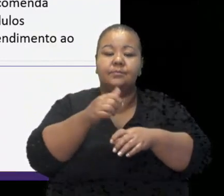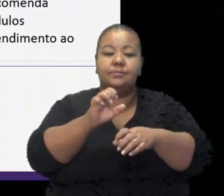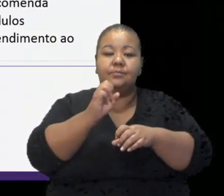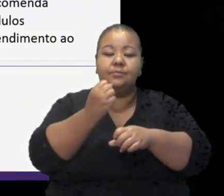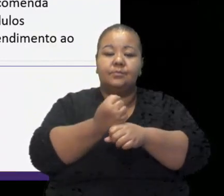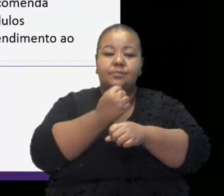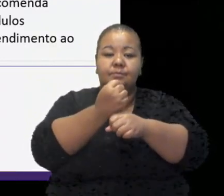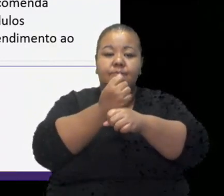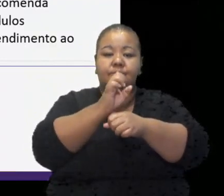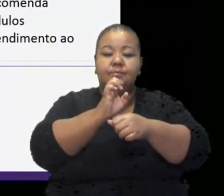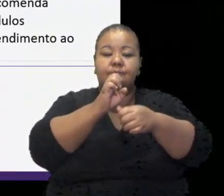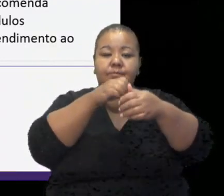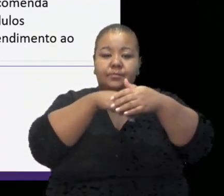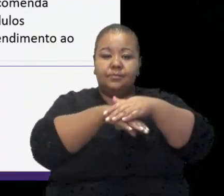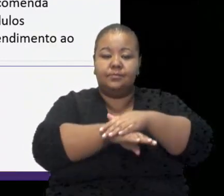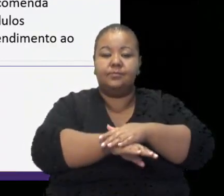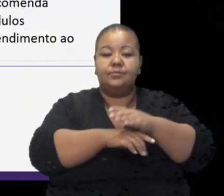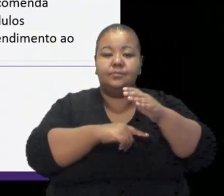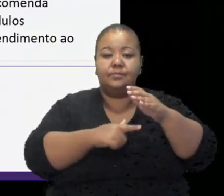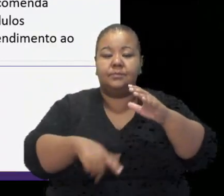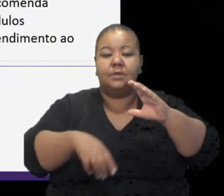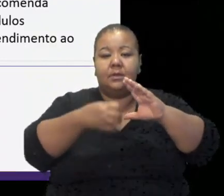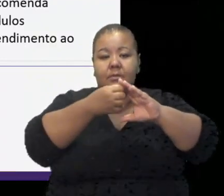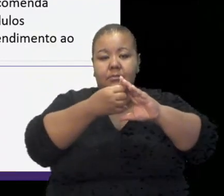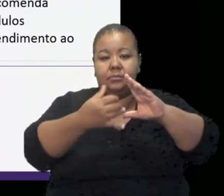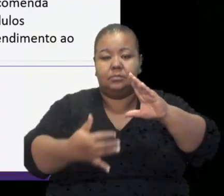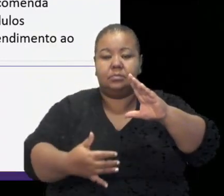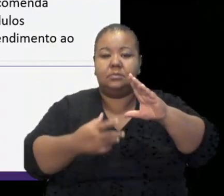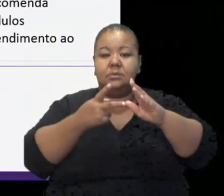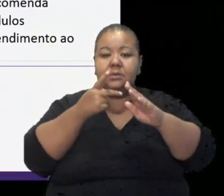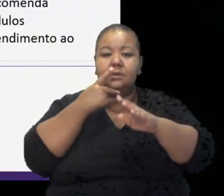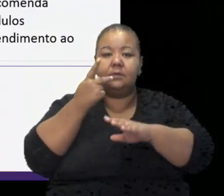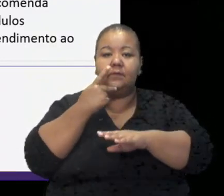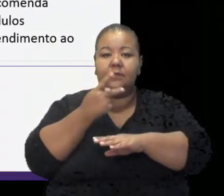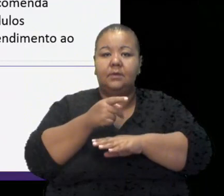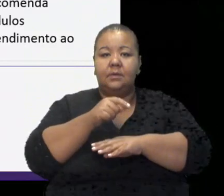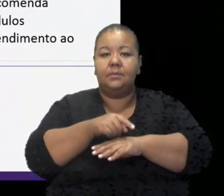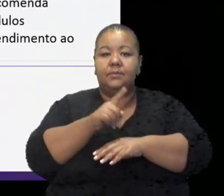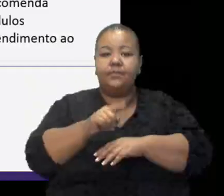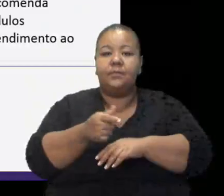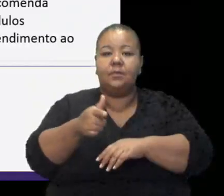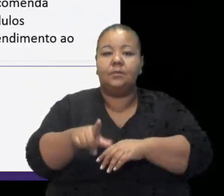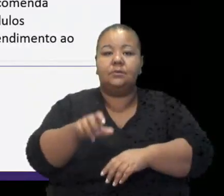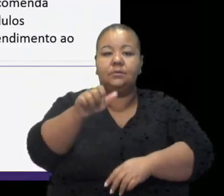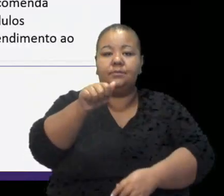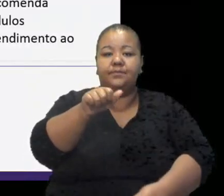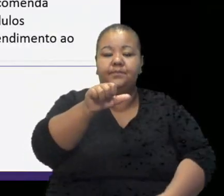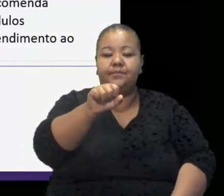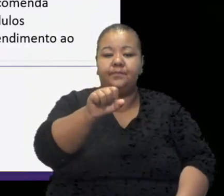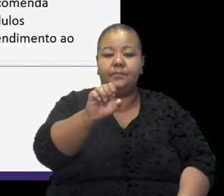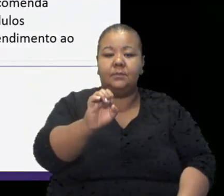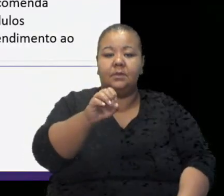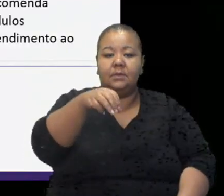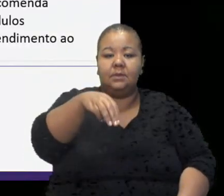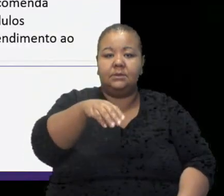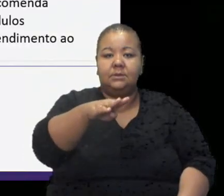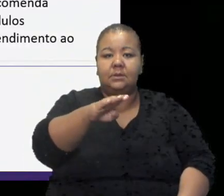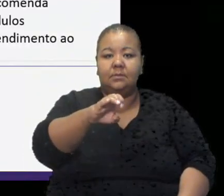tem todas essas características que eu disse para você. Quando eu falo do Assemble to Order, né, o